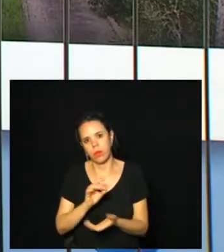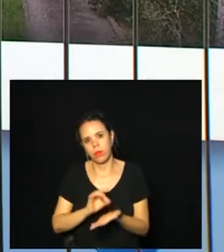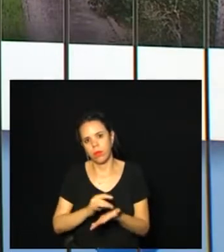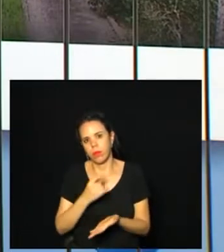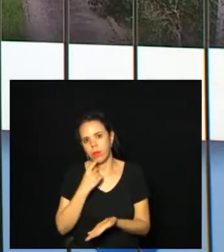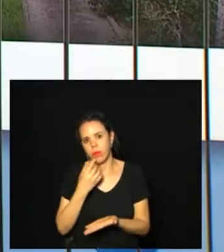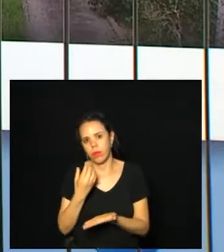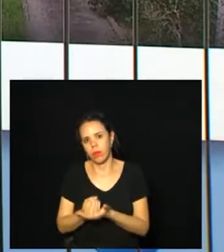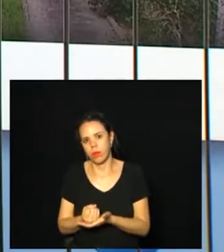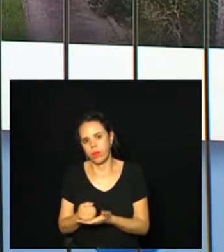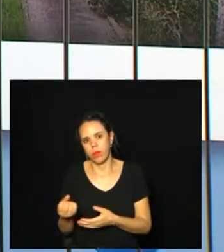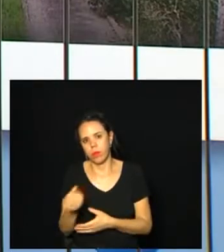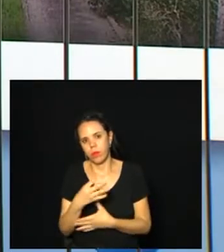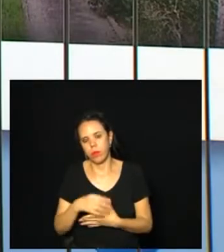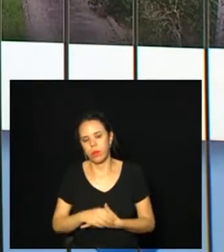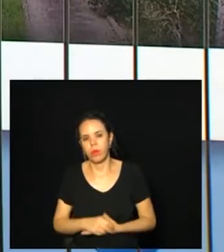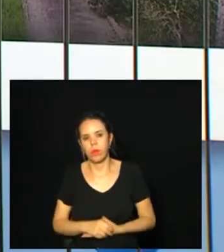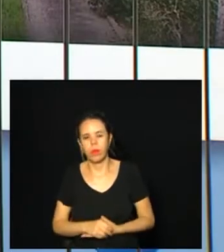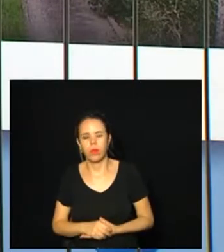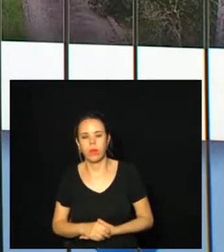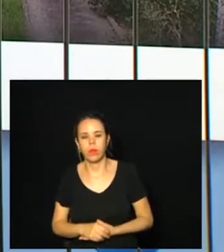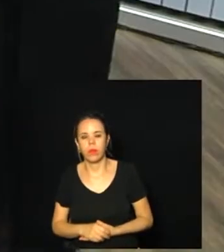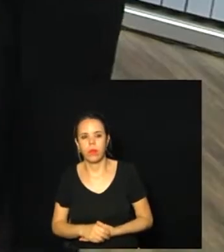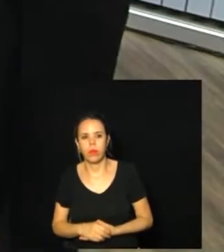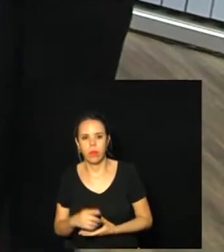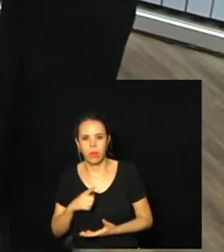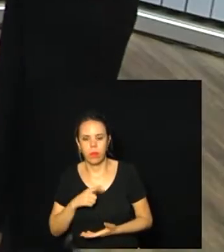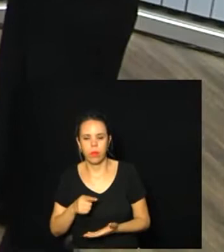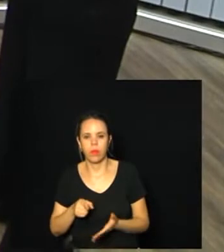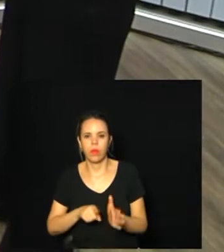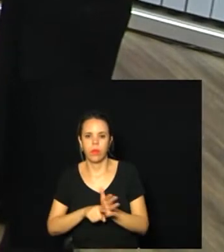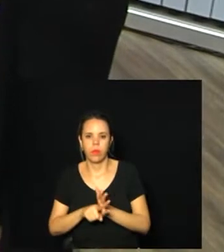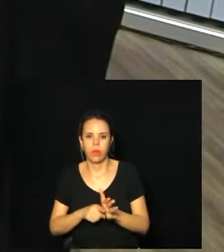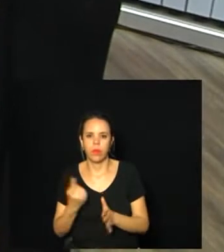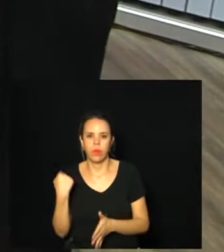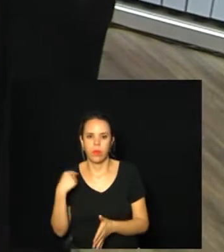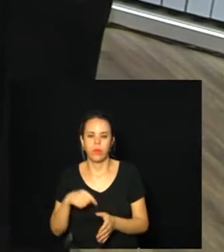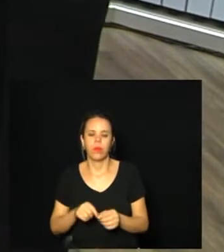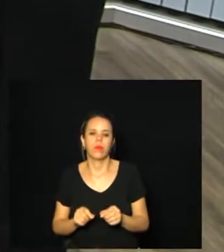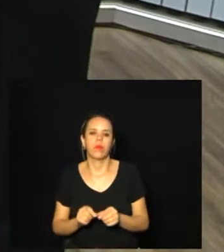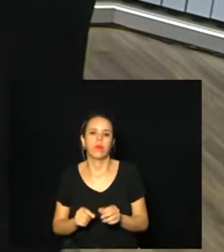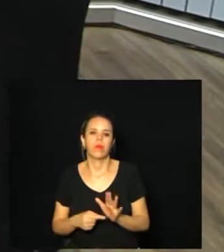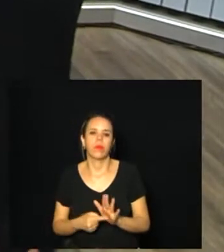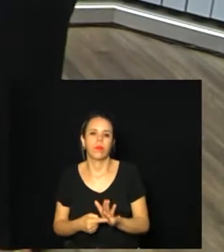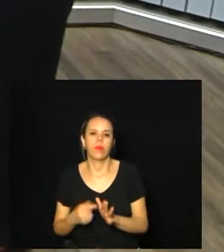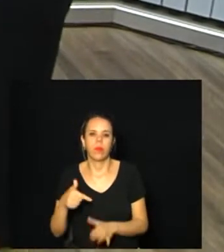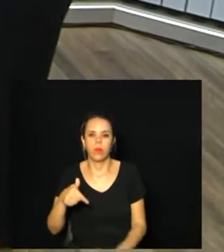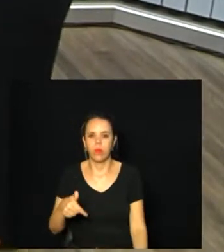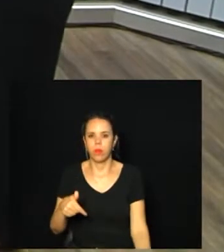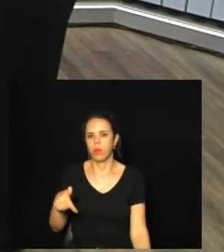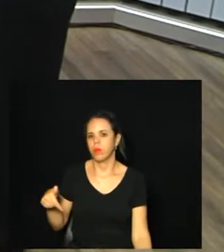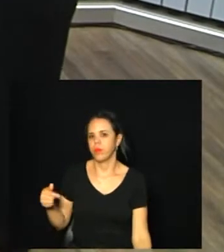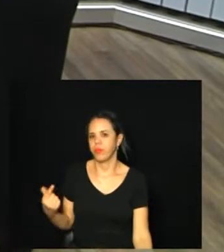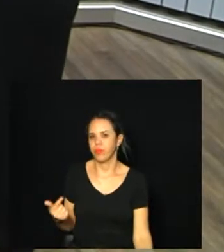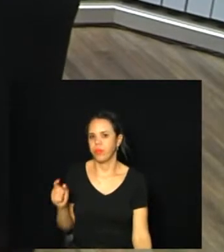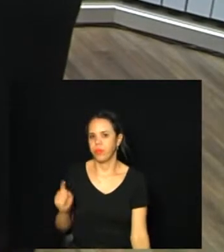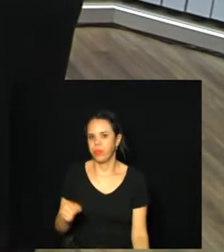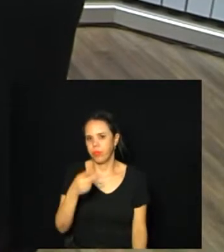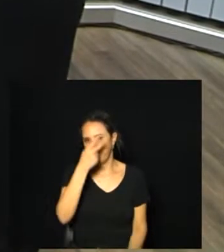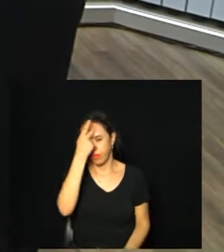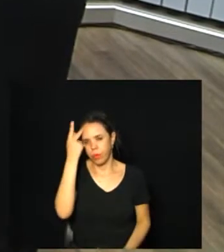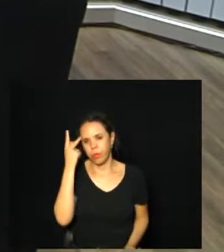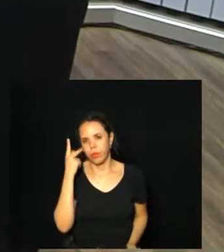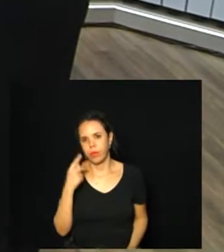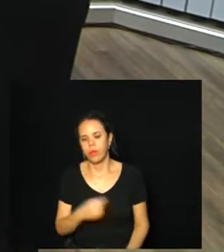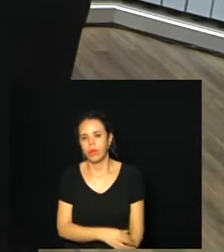Campinas receber novas doses. Gabriel, e a gente tem, de acordo com o último levantamento, 772 mil